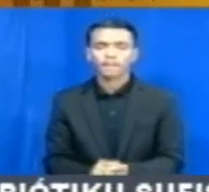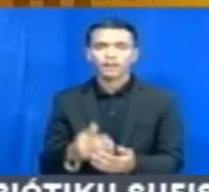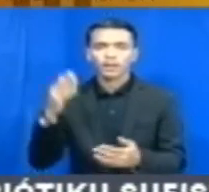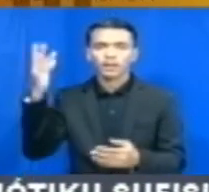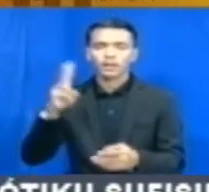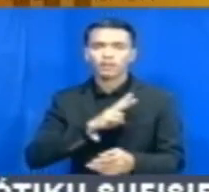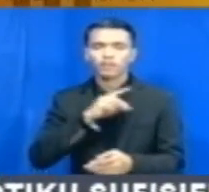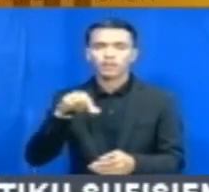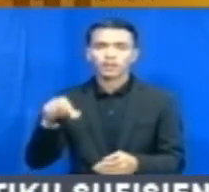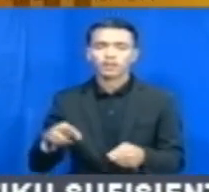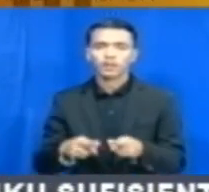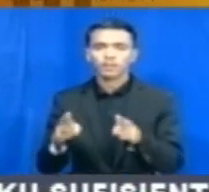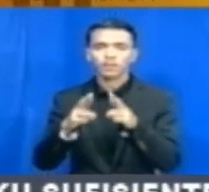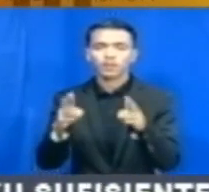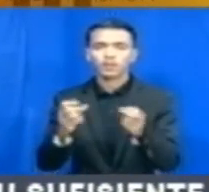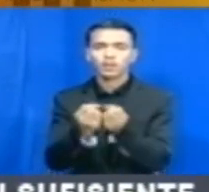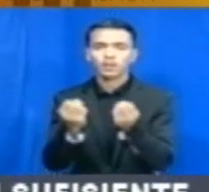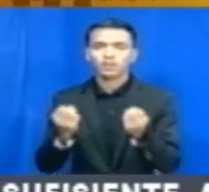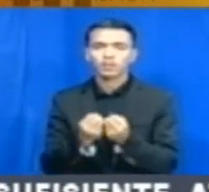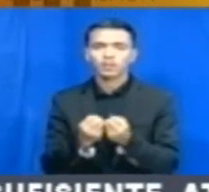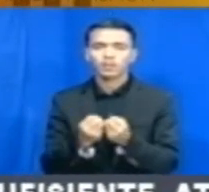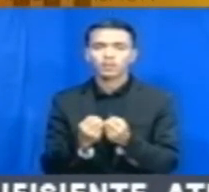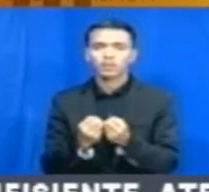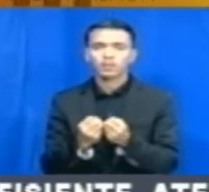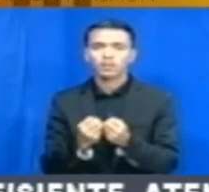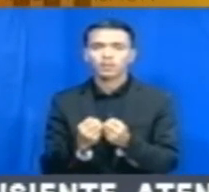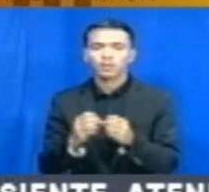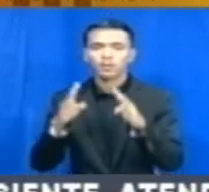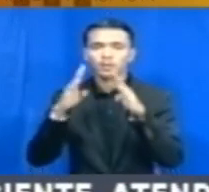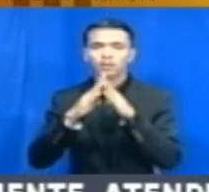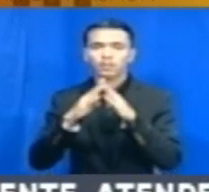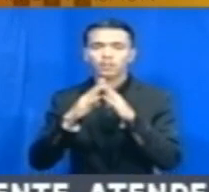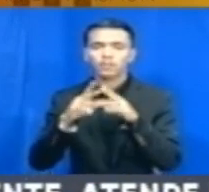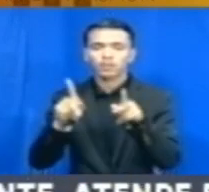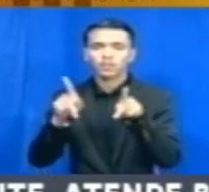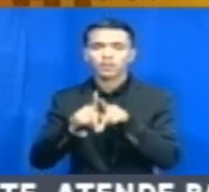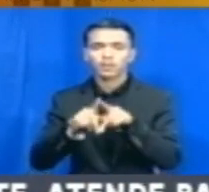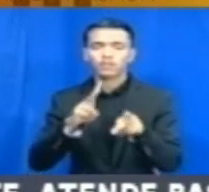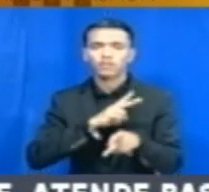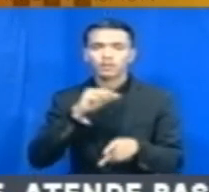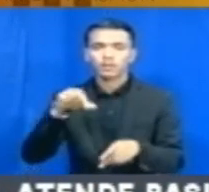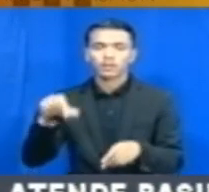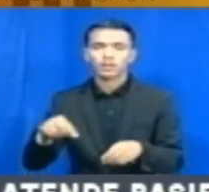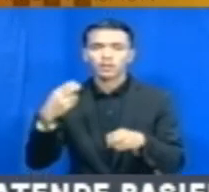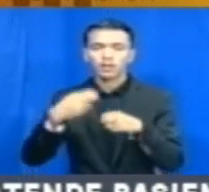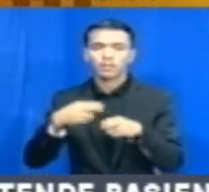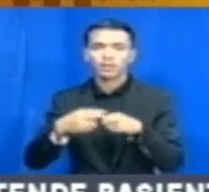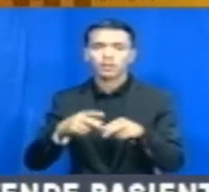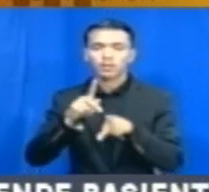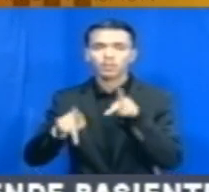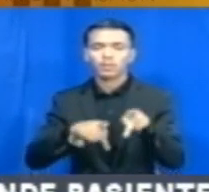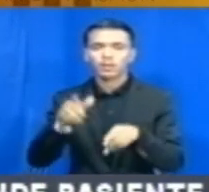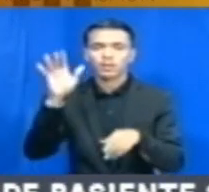Ia vike ke mota luga asa suku umayen leten. Amekar katete uma wain leten posto administrativo vike ke vila amiasa komunidade